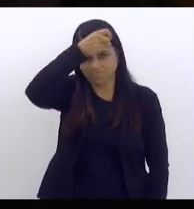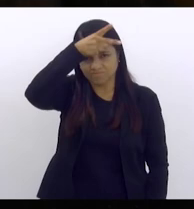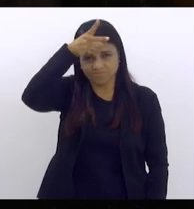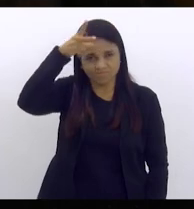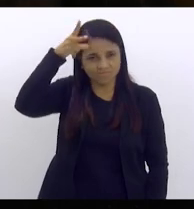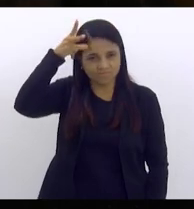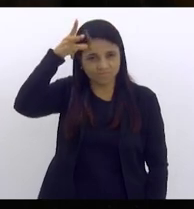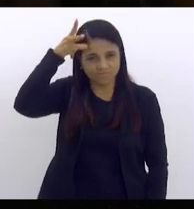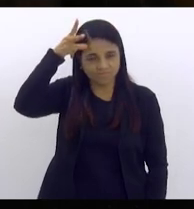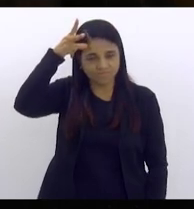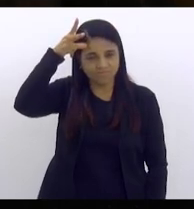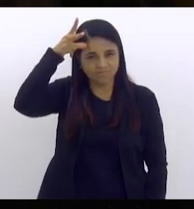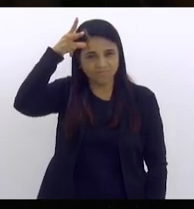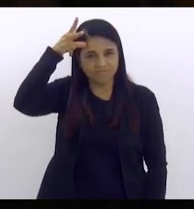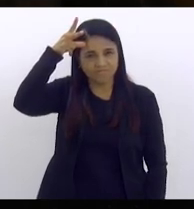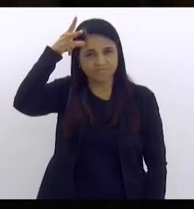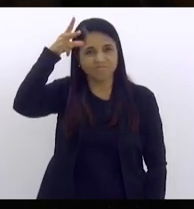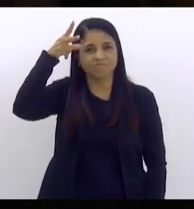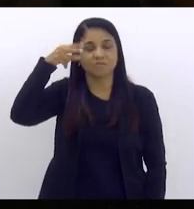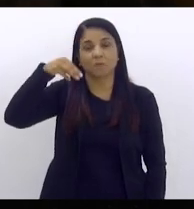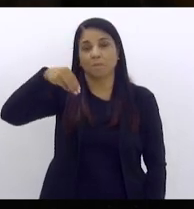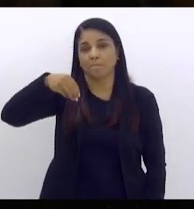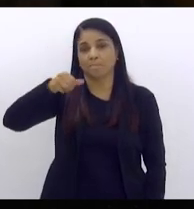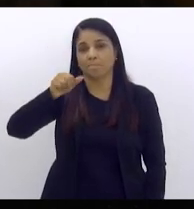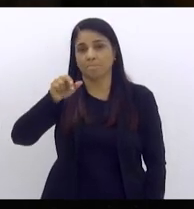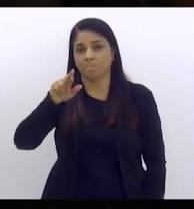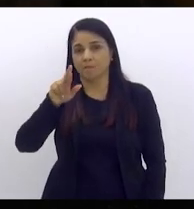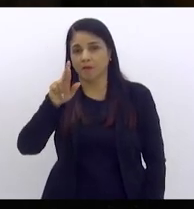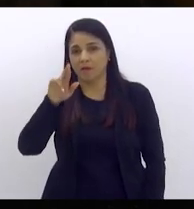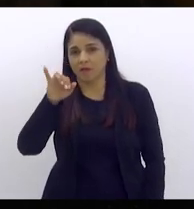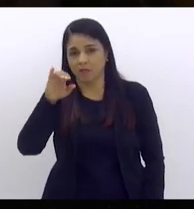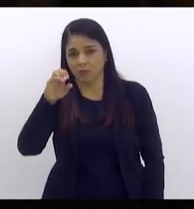Piraí, Mário Esteves,